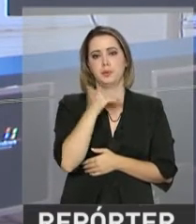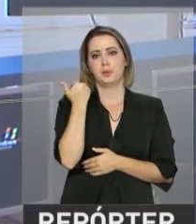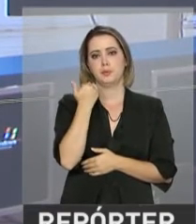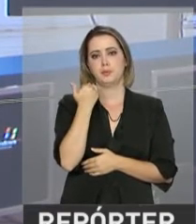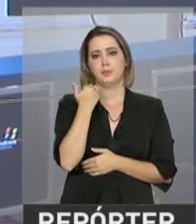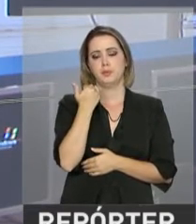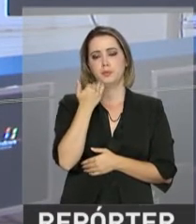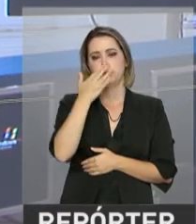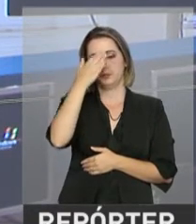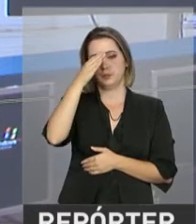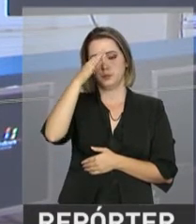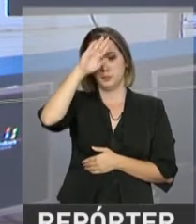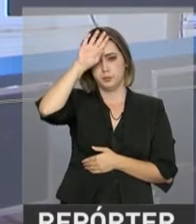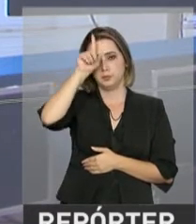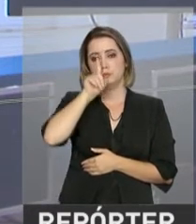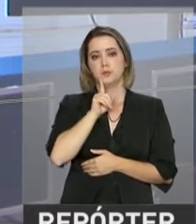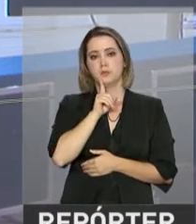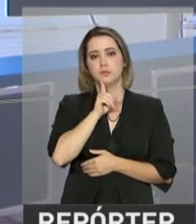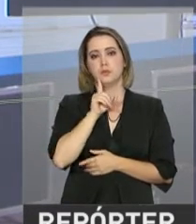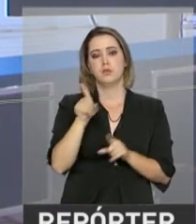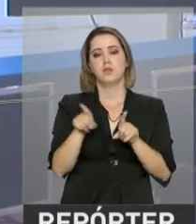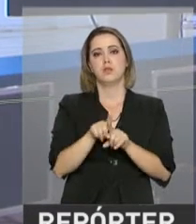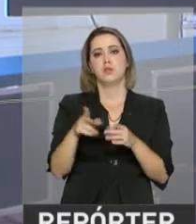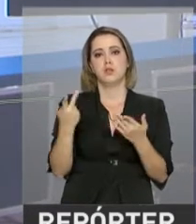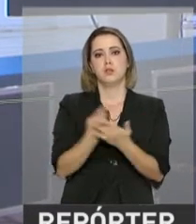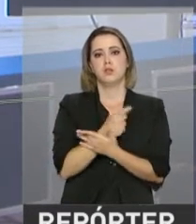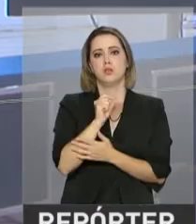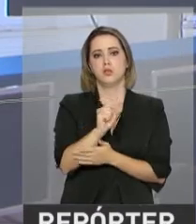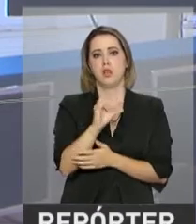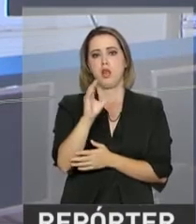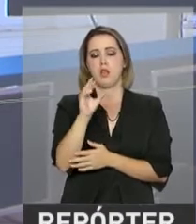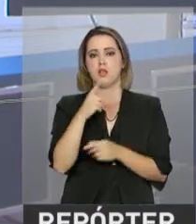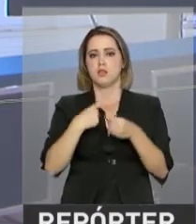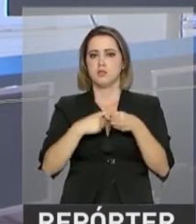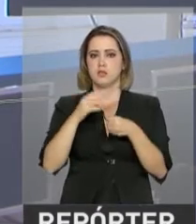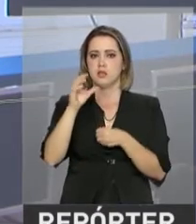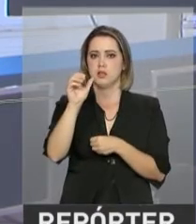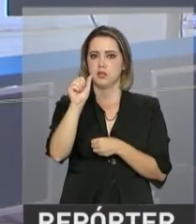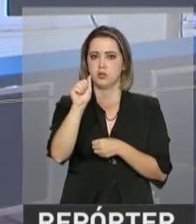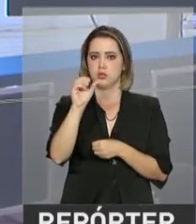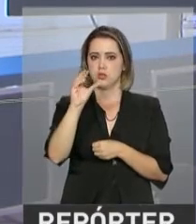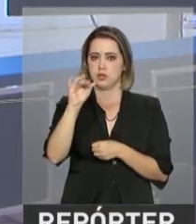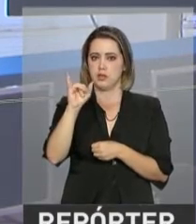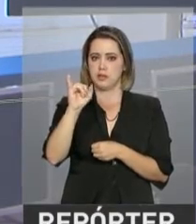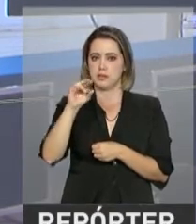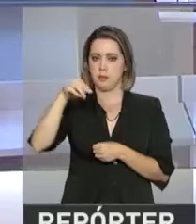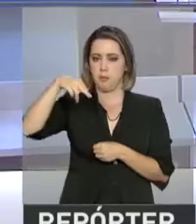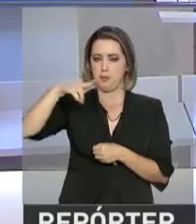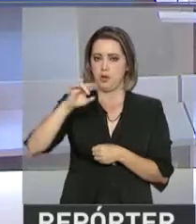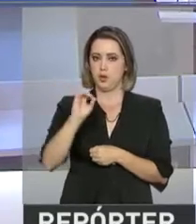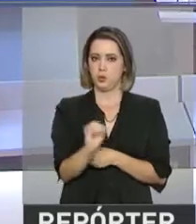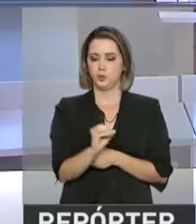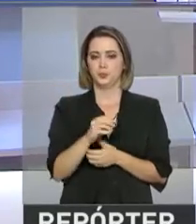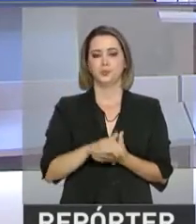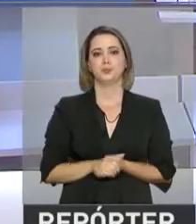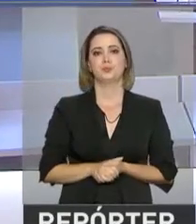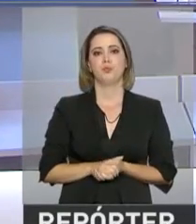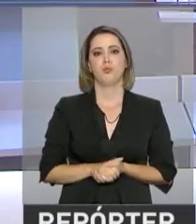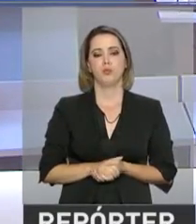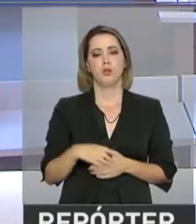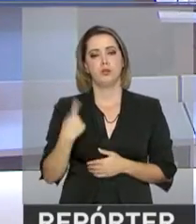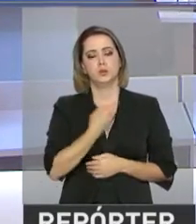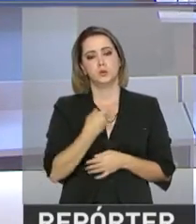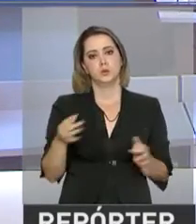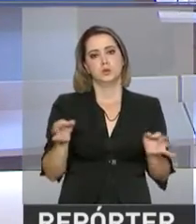febre amarela silvestre o caso foi registrado em casimiro de abreu no interior do rio nós ficamos por aqui